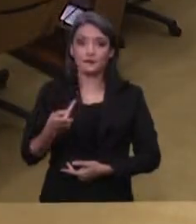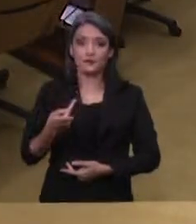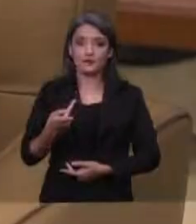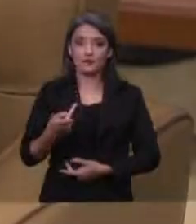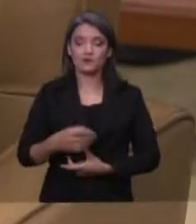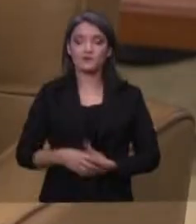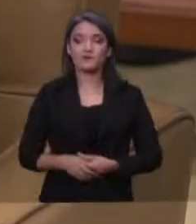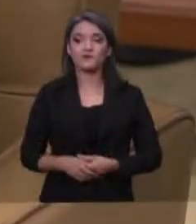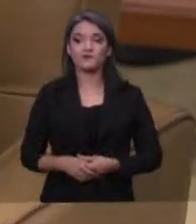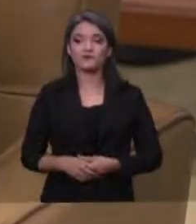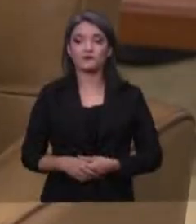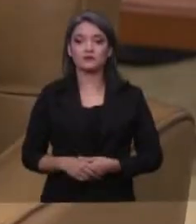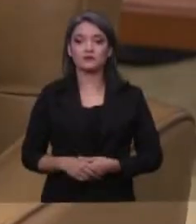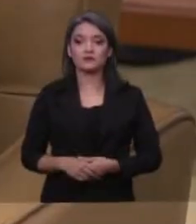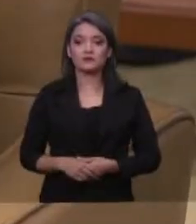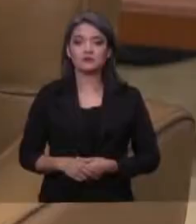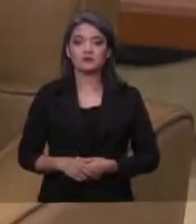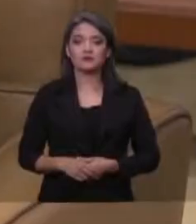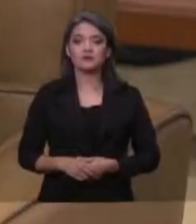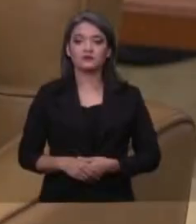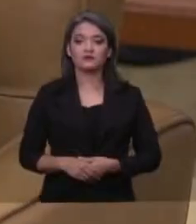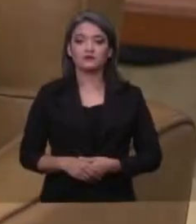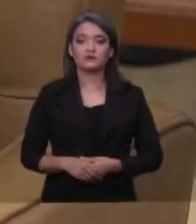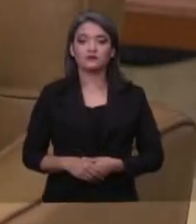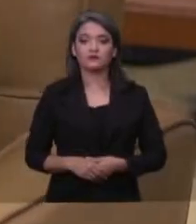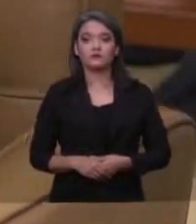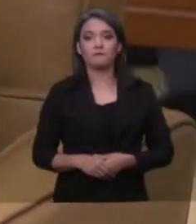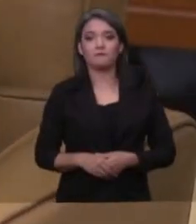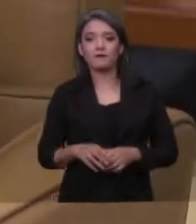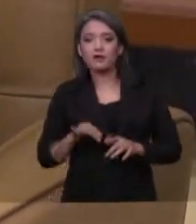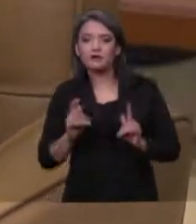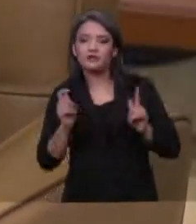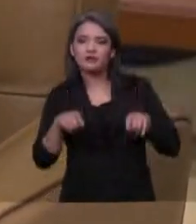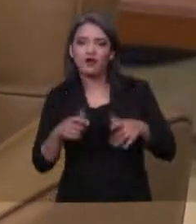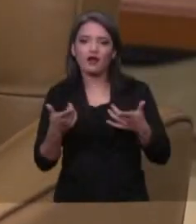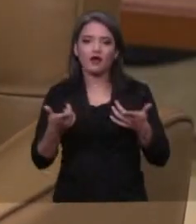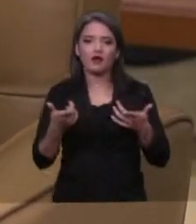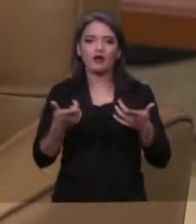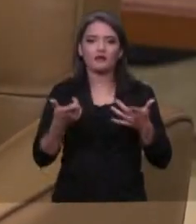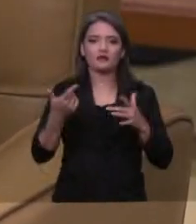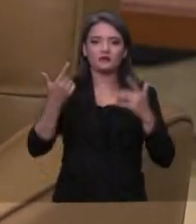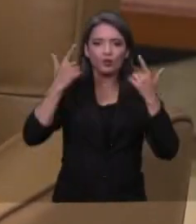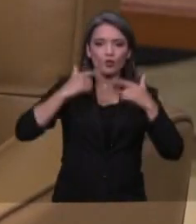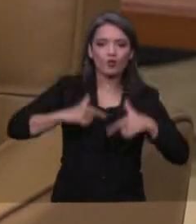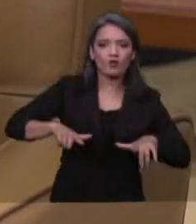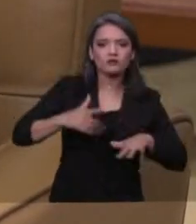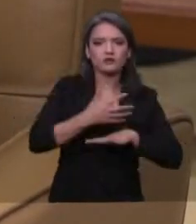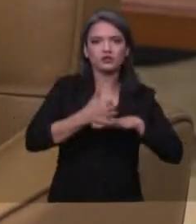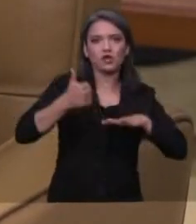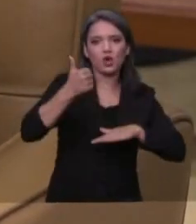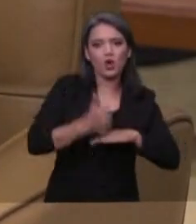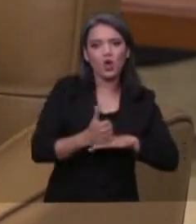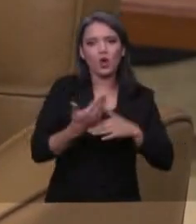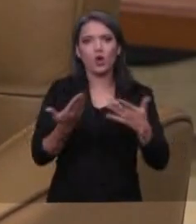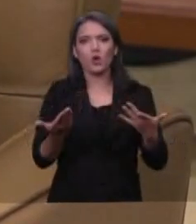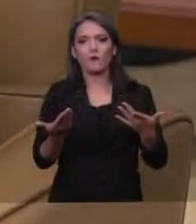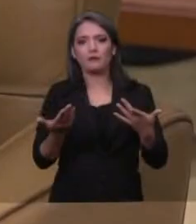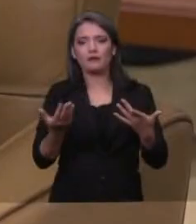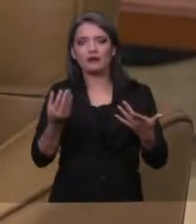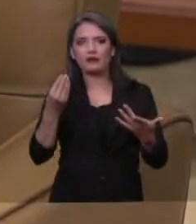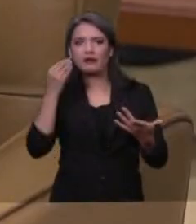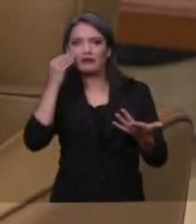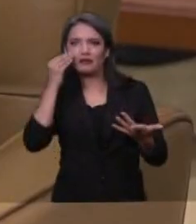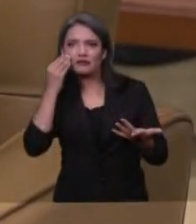da possível absorção dos crimes de golpe de Estado e atentado ao Estado de